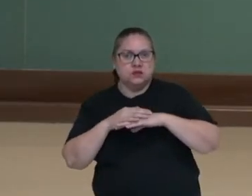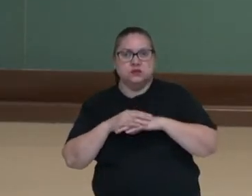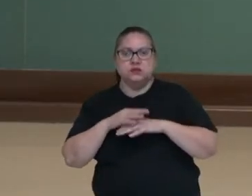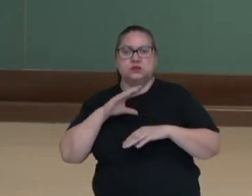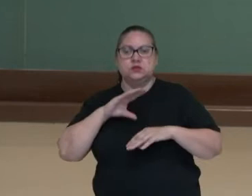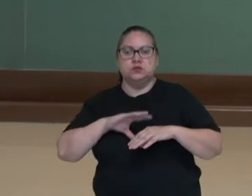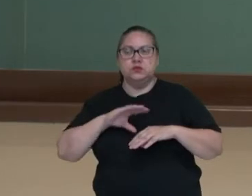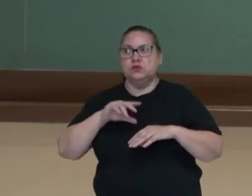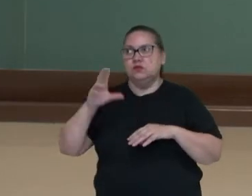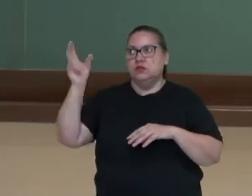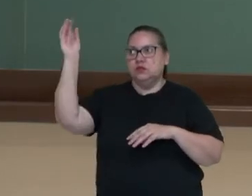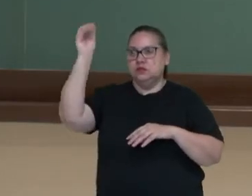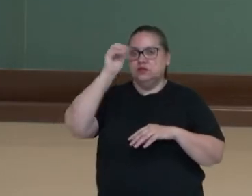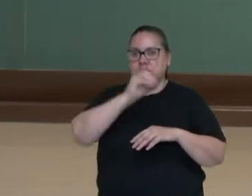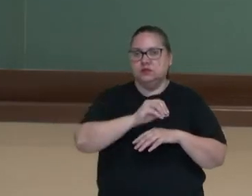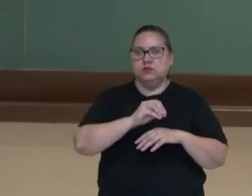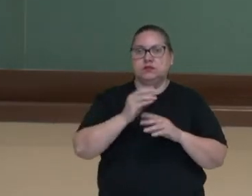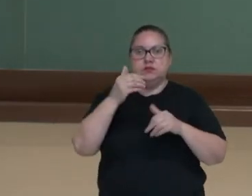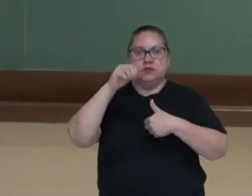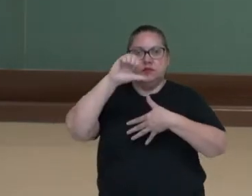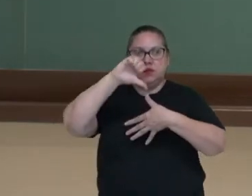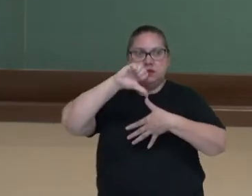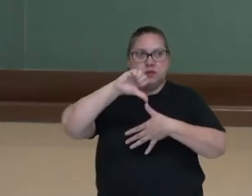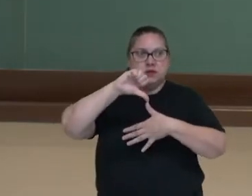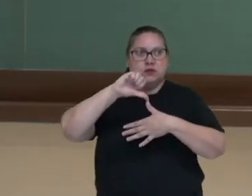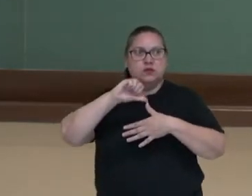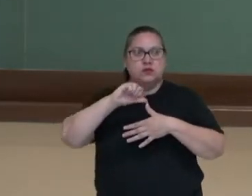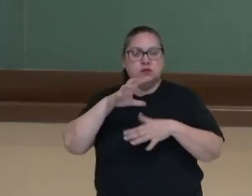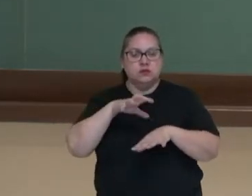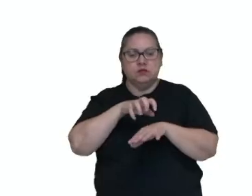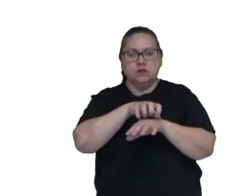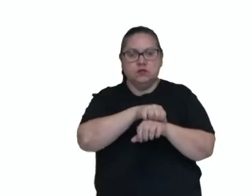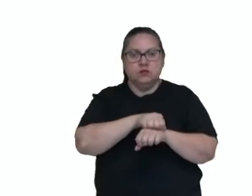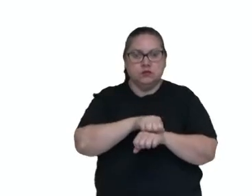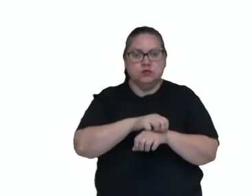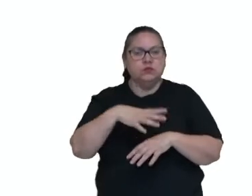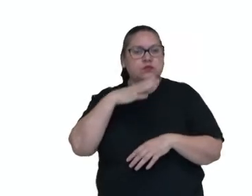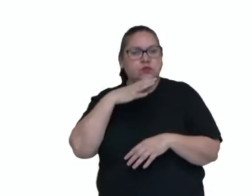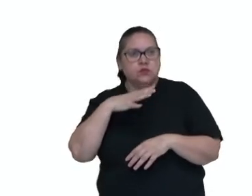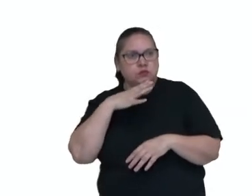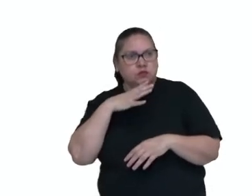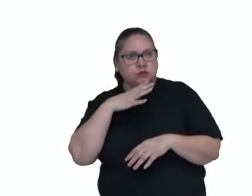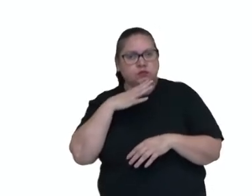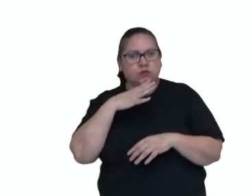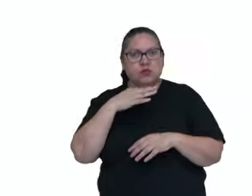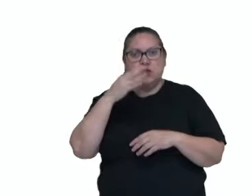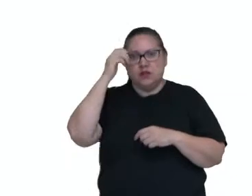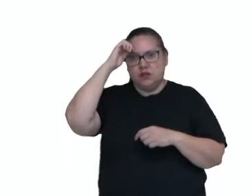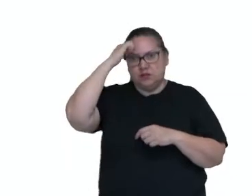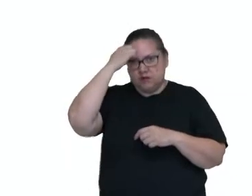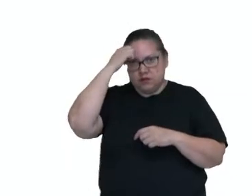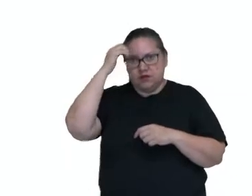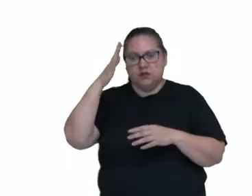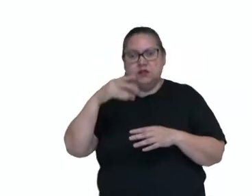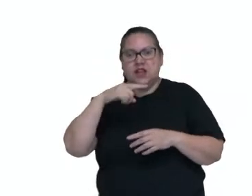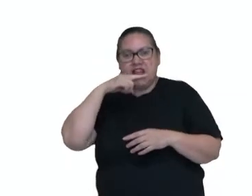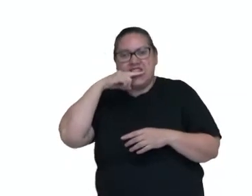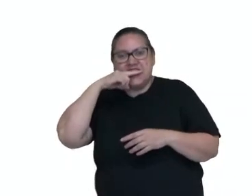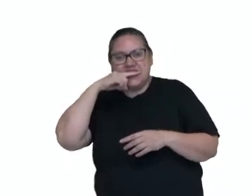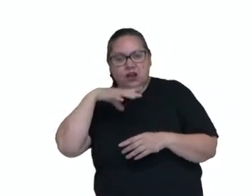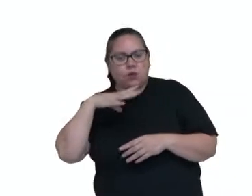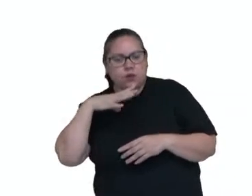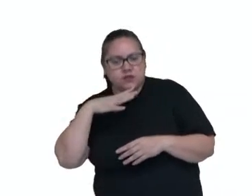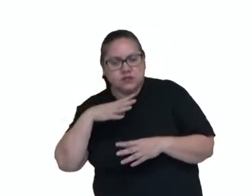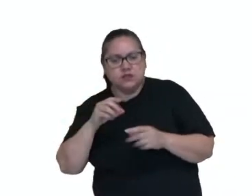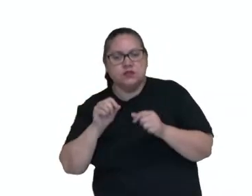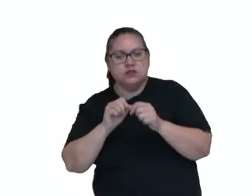pelos portugueses para a América. O domínio, o conhecimento africano do beneficiamento da cana-de-açúcar,